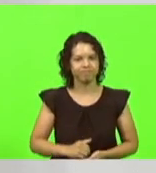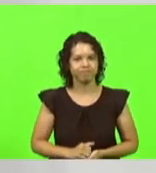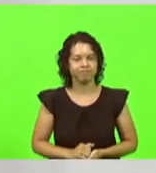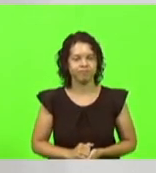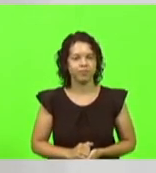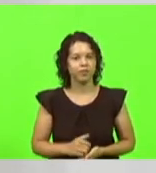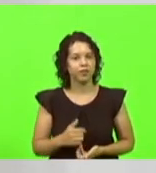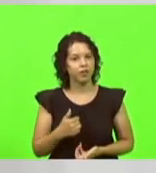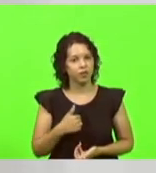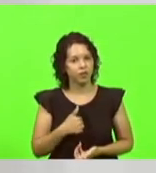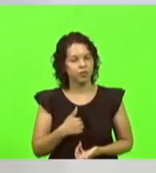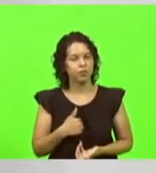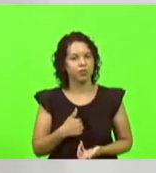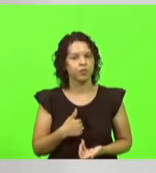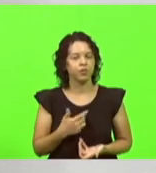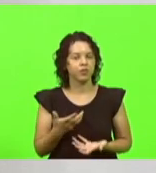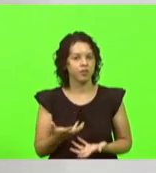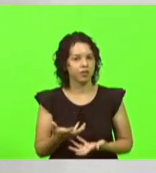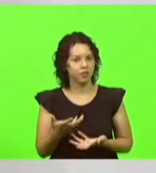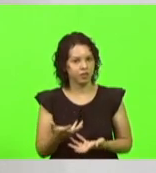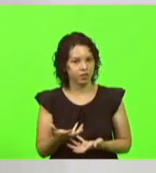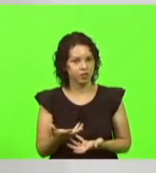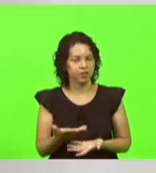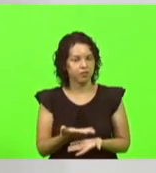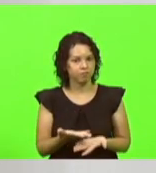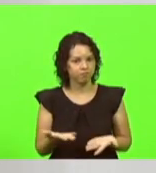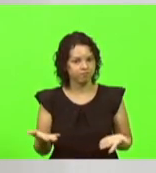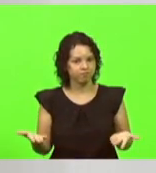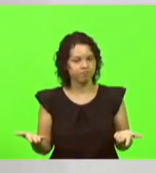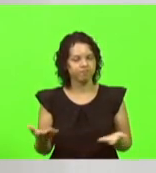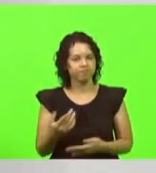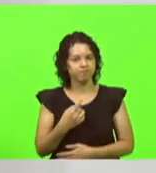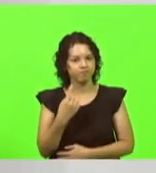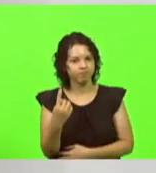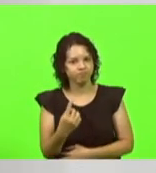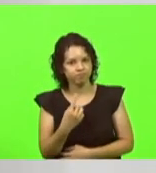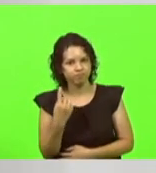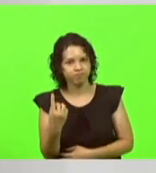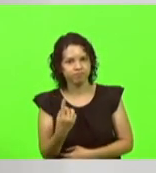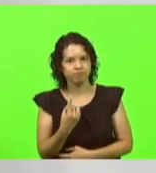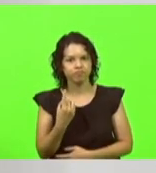Gostaria apenas, senhores deputados e senhoras deputadas,